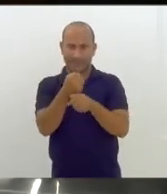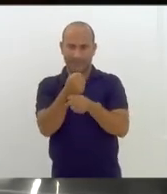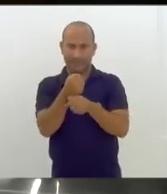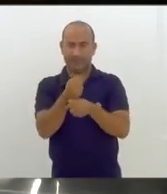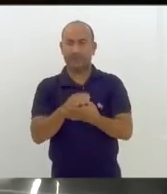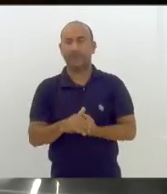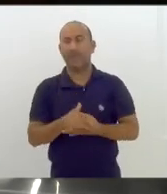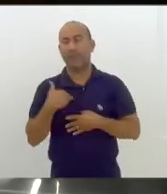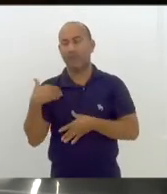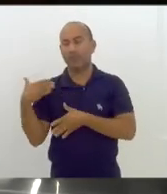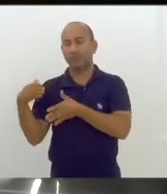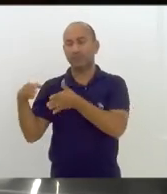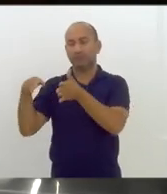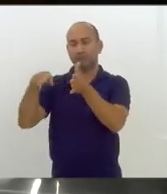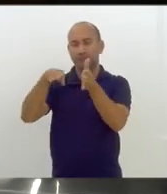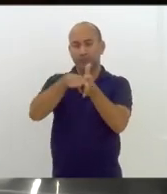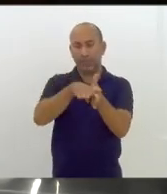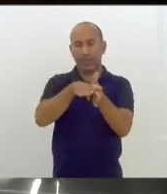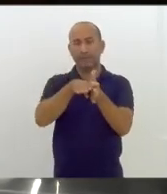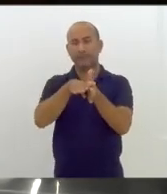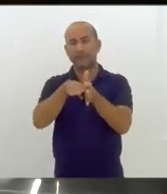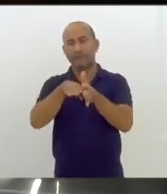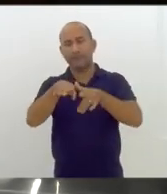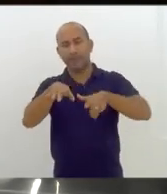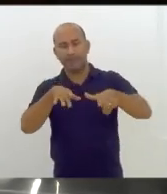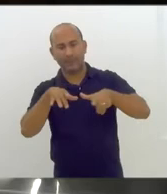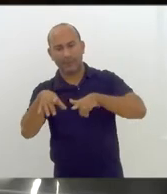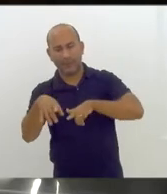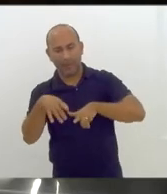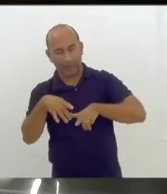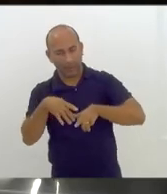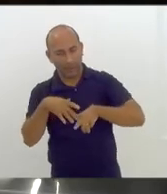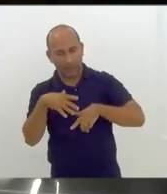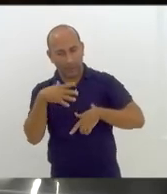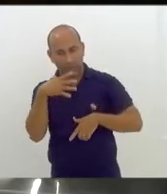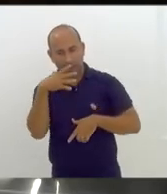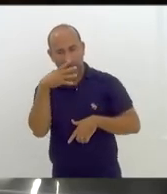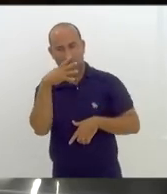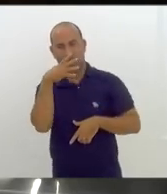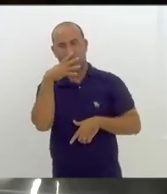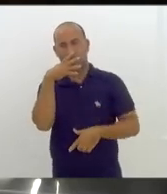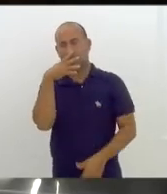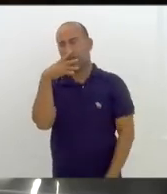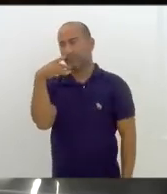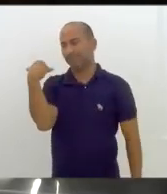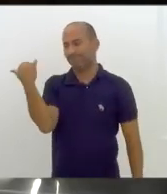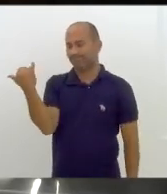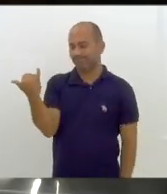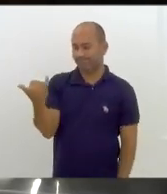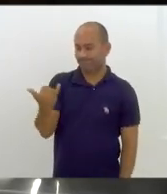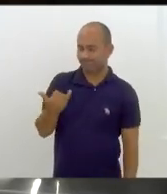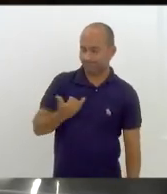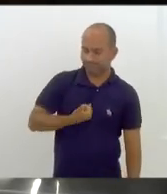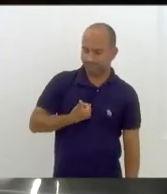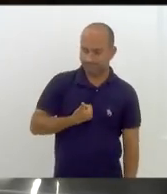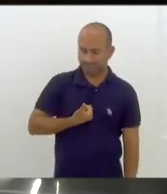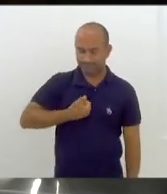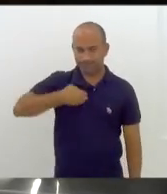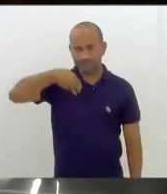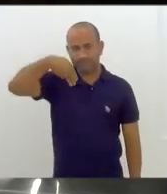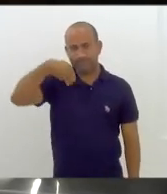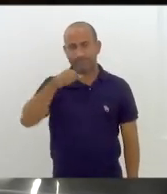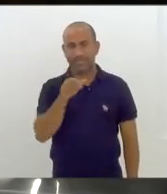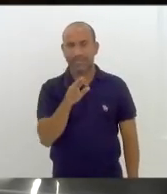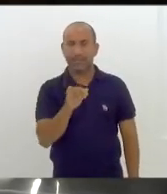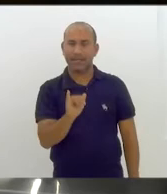Cheguei para trabalhar e me deparei com essa notícia de que Maria tinha sido